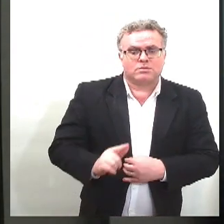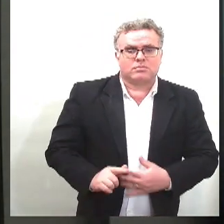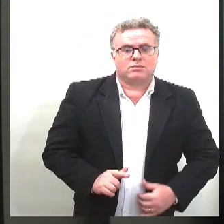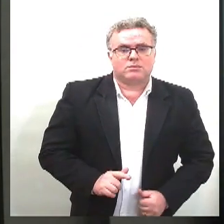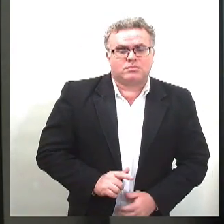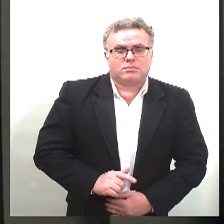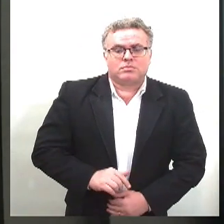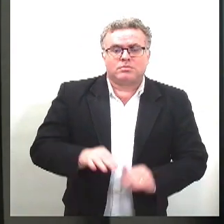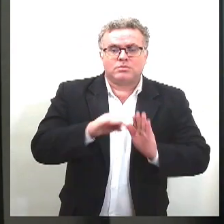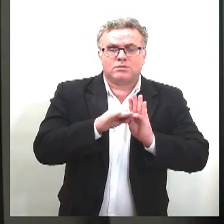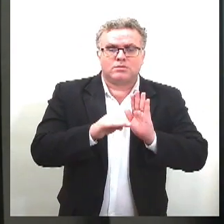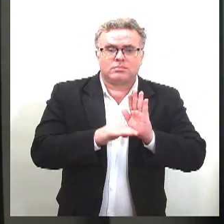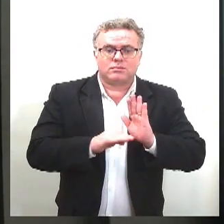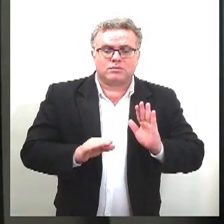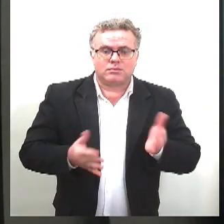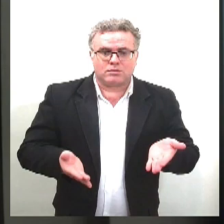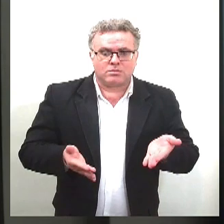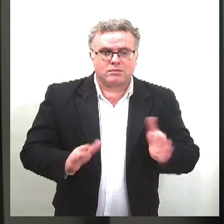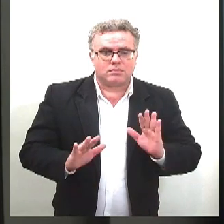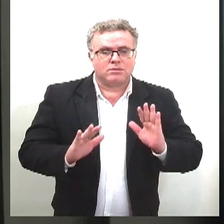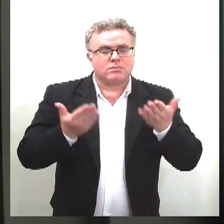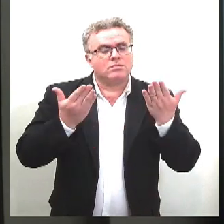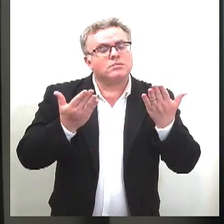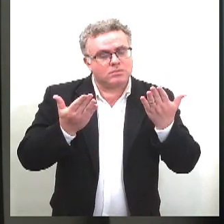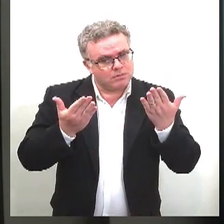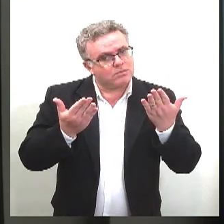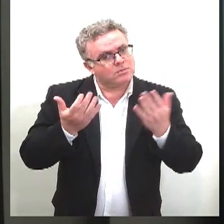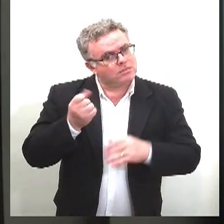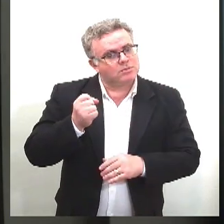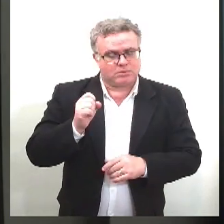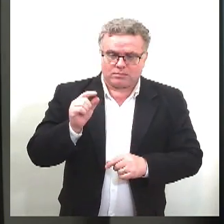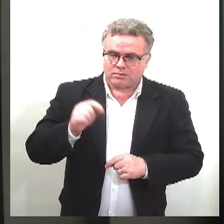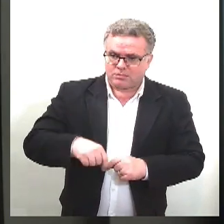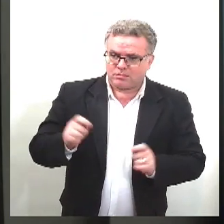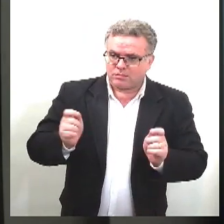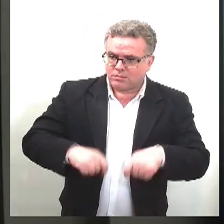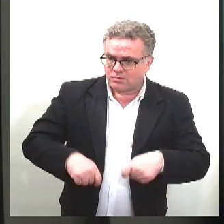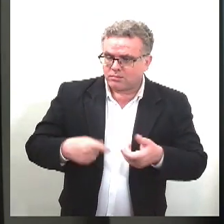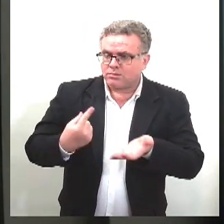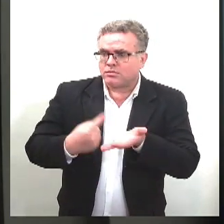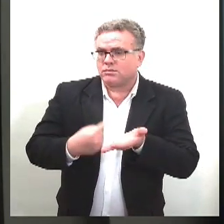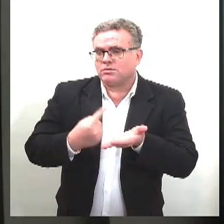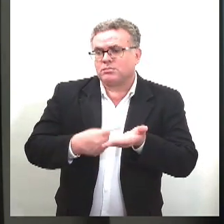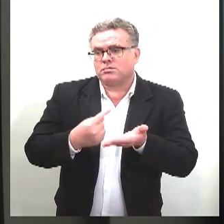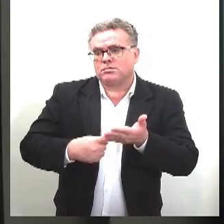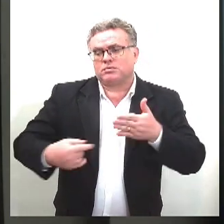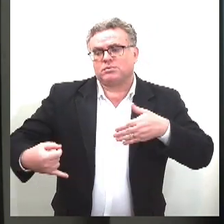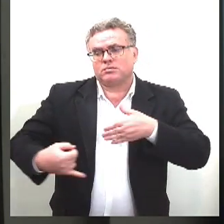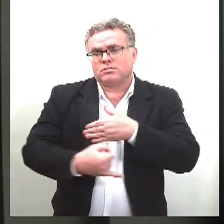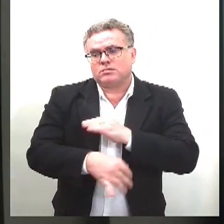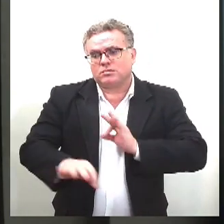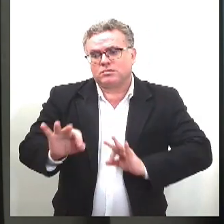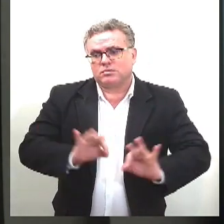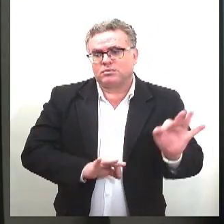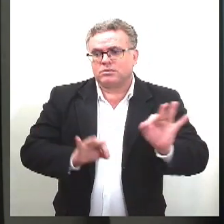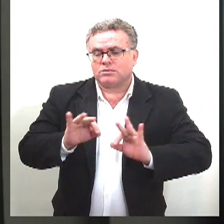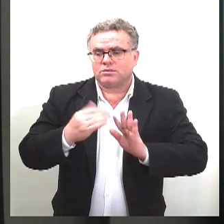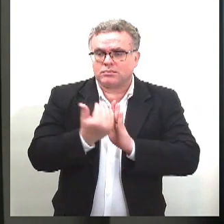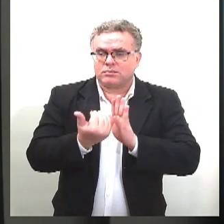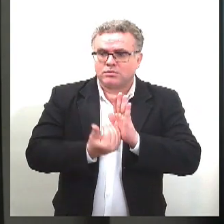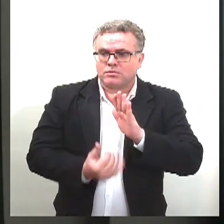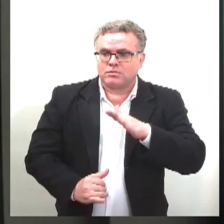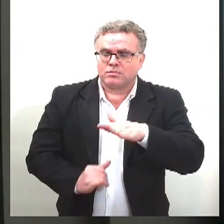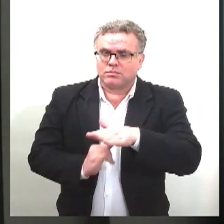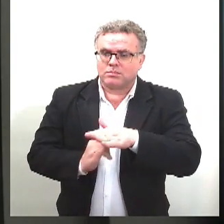Sergipe, que consiste em um projeto de aceleração de obras de infraestrutura que envolve diversas instituições da administração